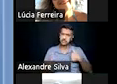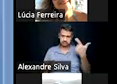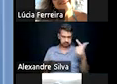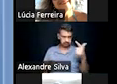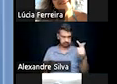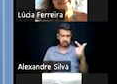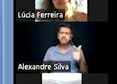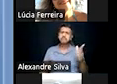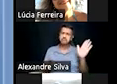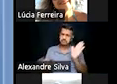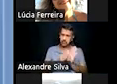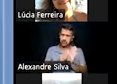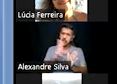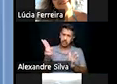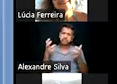incomodado